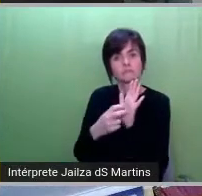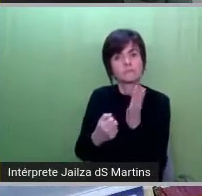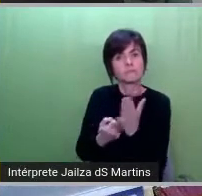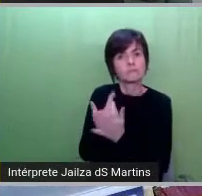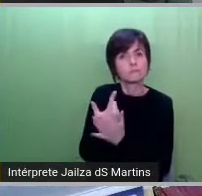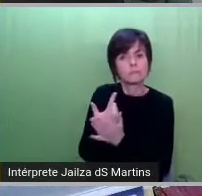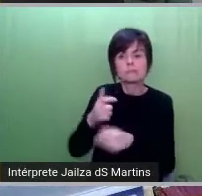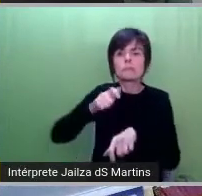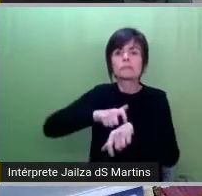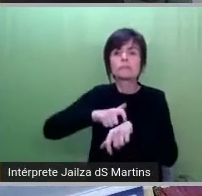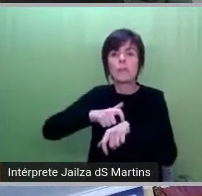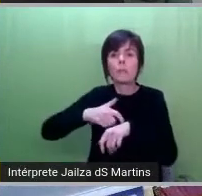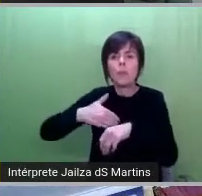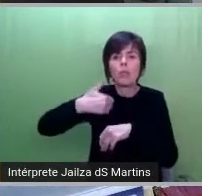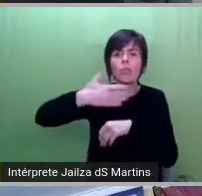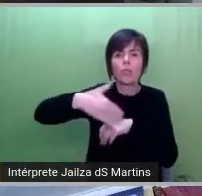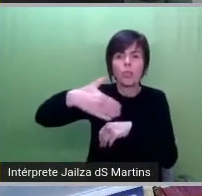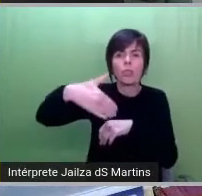maior.